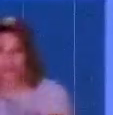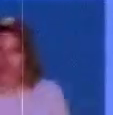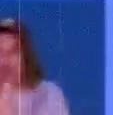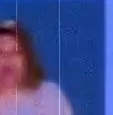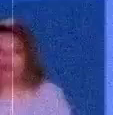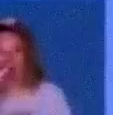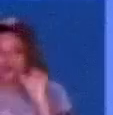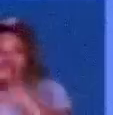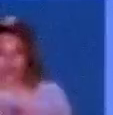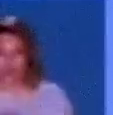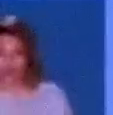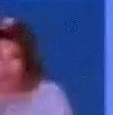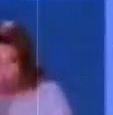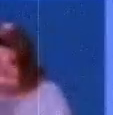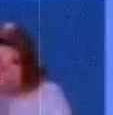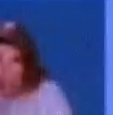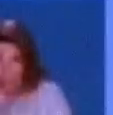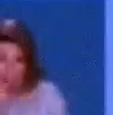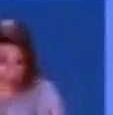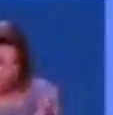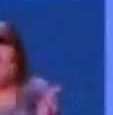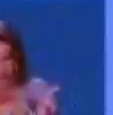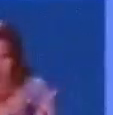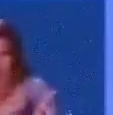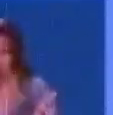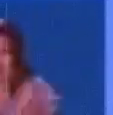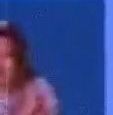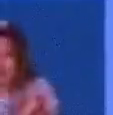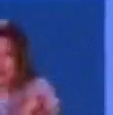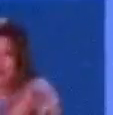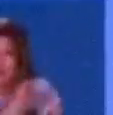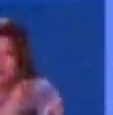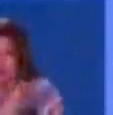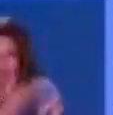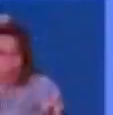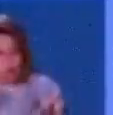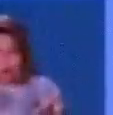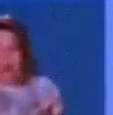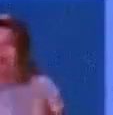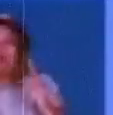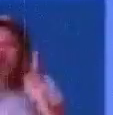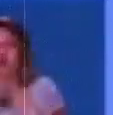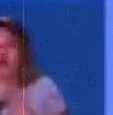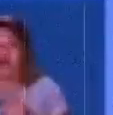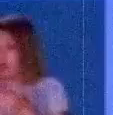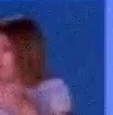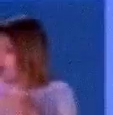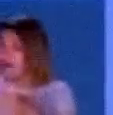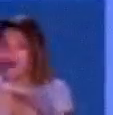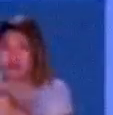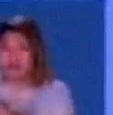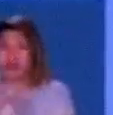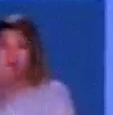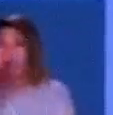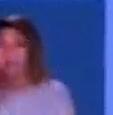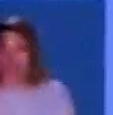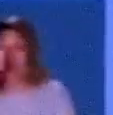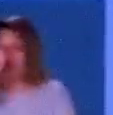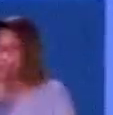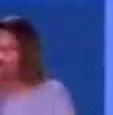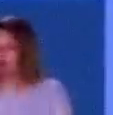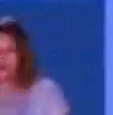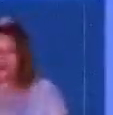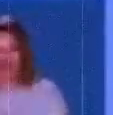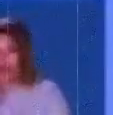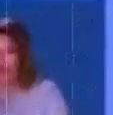Você que está pensando em votar branco, nulo e abstenção, tivemos nas últimas eleições mais de 37 milhões de brasileiros que votaram branco,